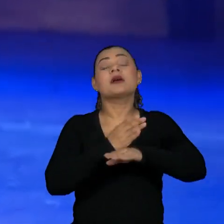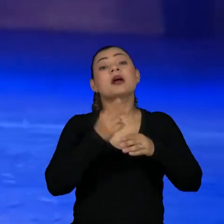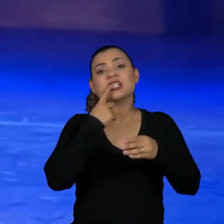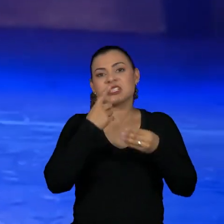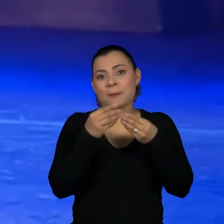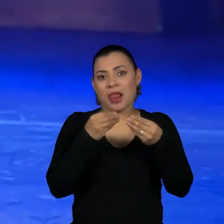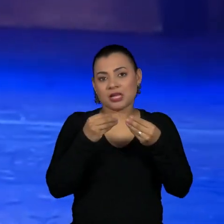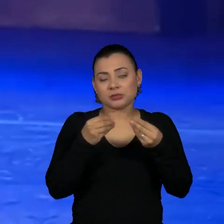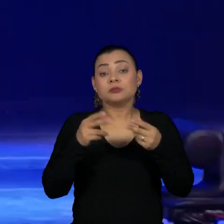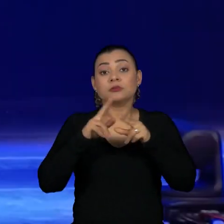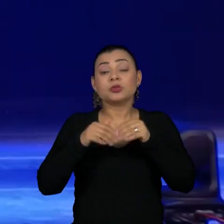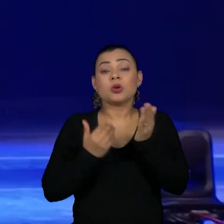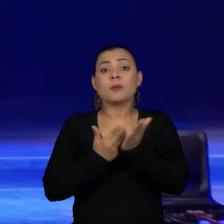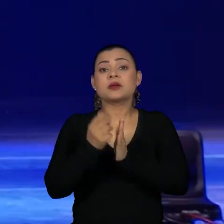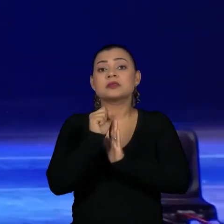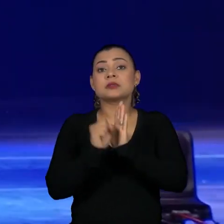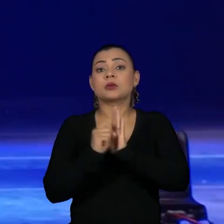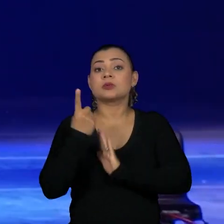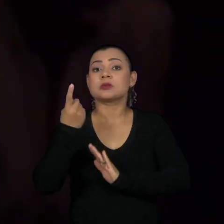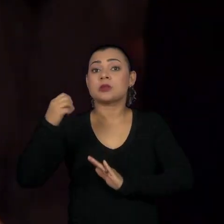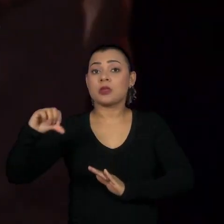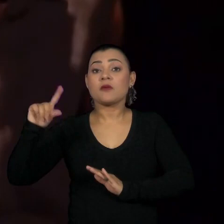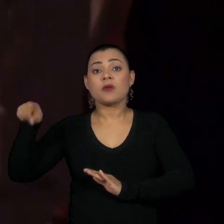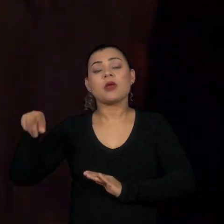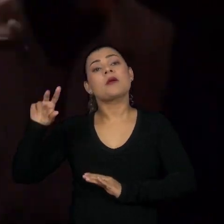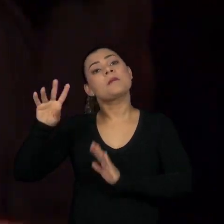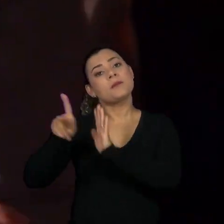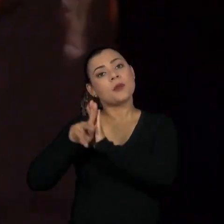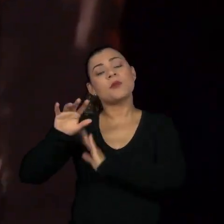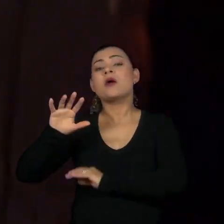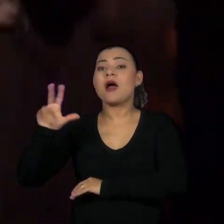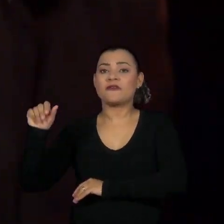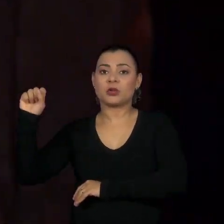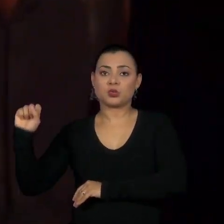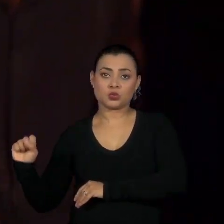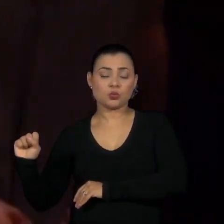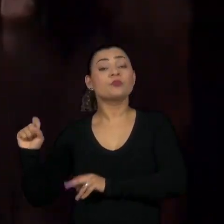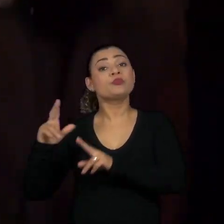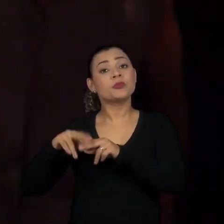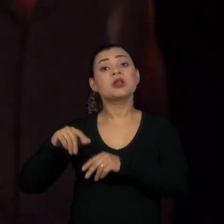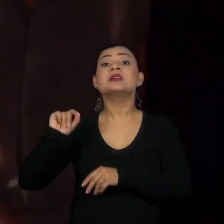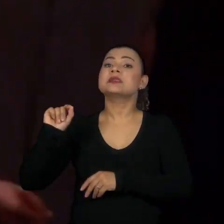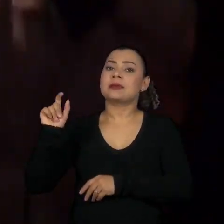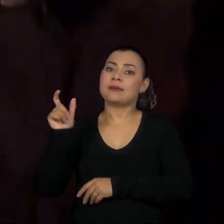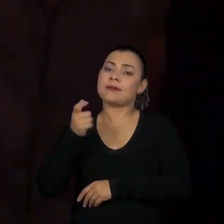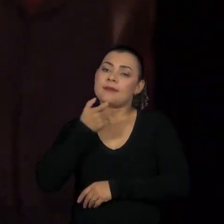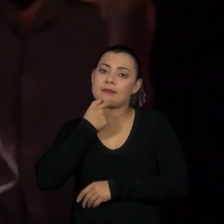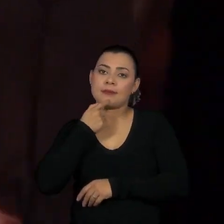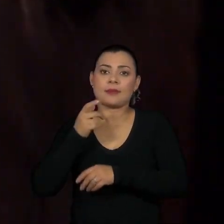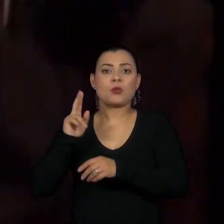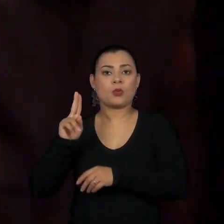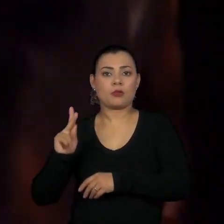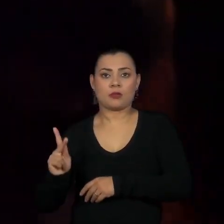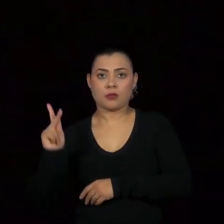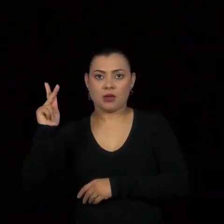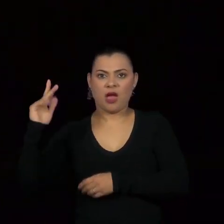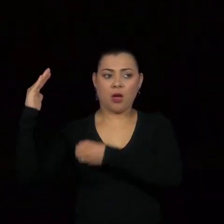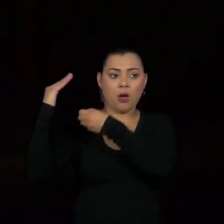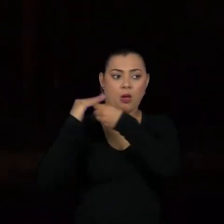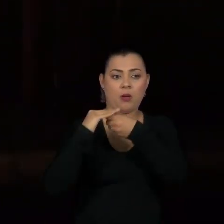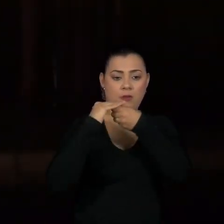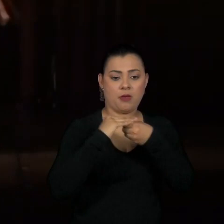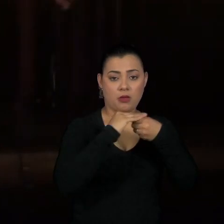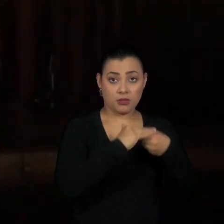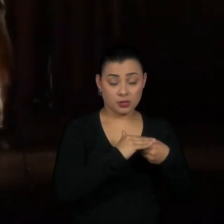no final do século XIX nas minas de ouro da África do Sul. Ingleses e holandeses foram os opressores que foram atrás da riqueza debaixo